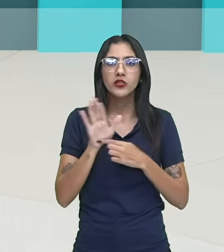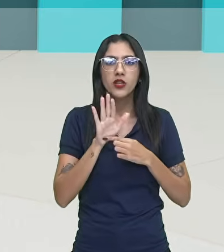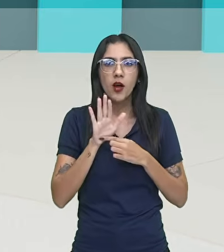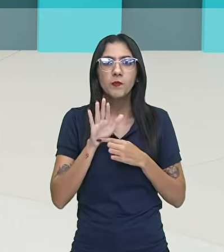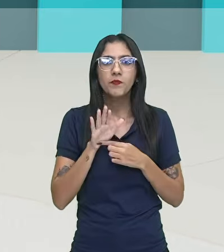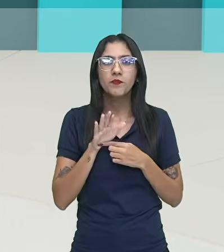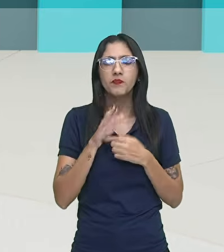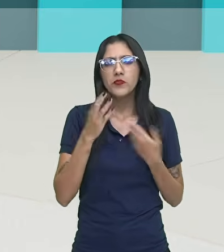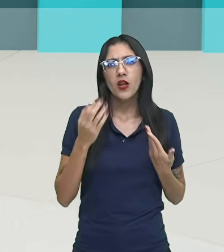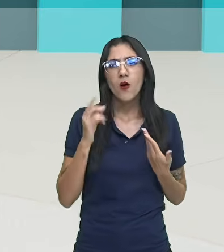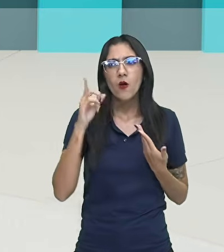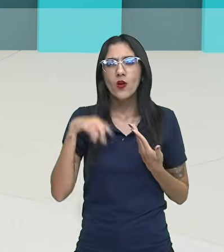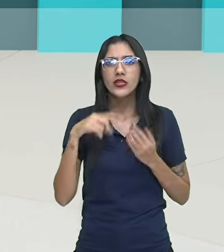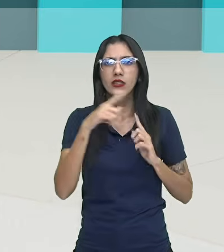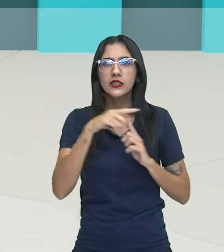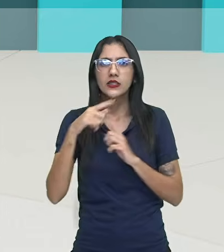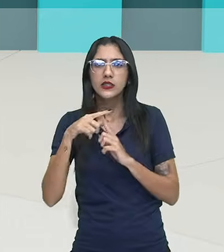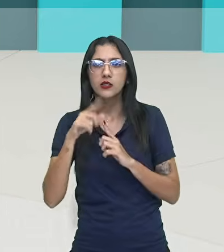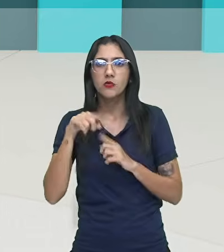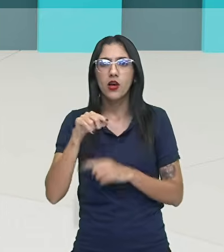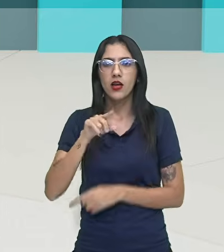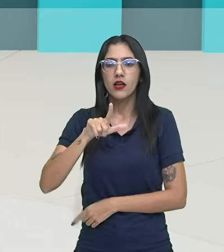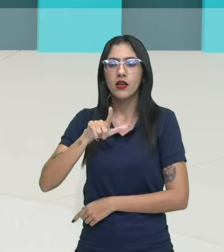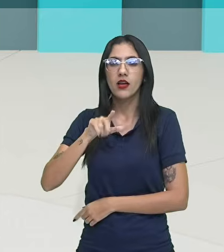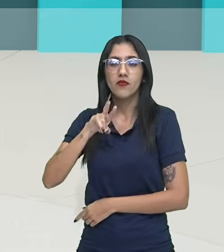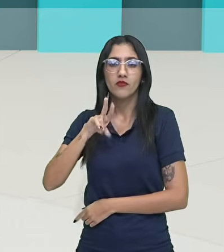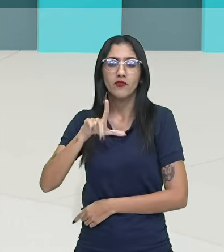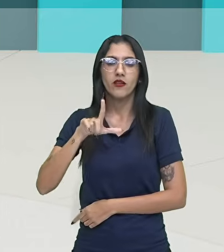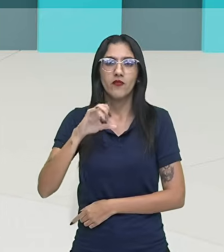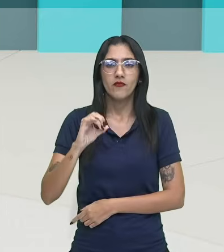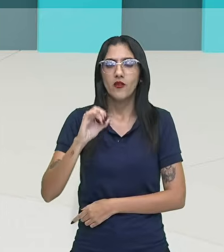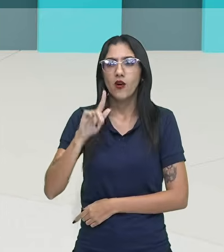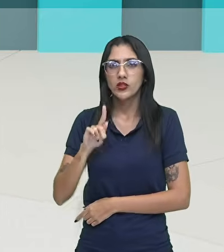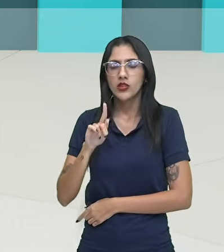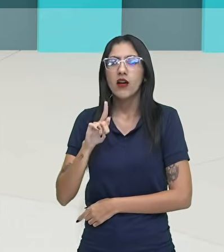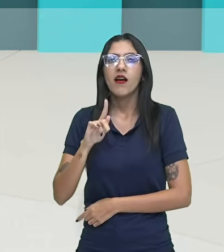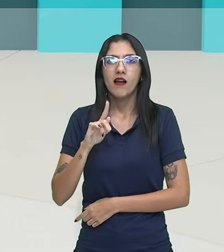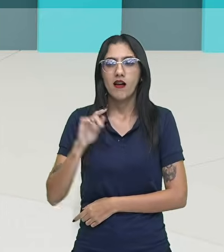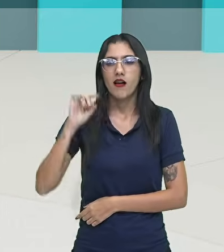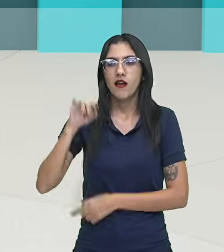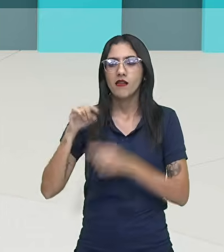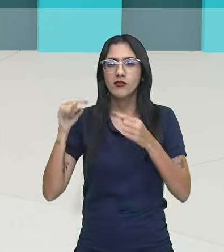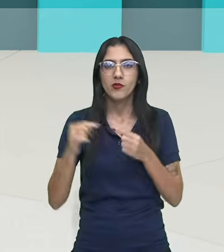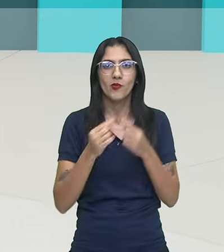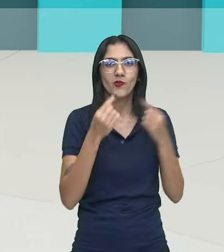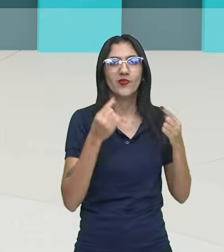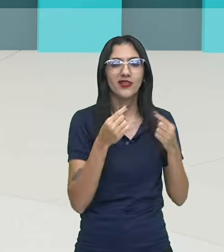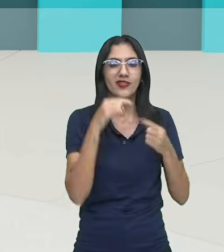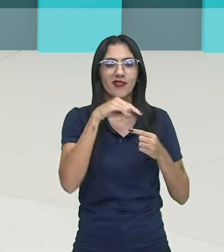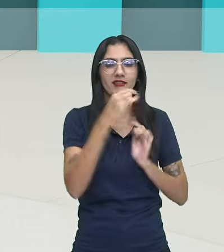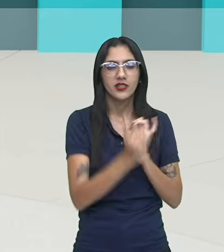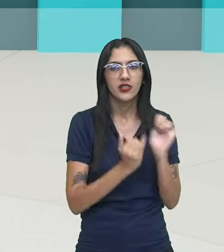eu vou chamar esse texto de vlog. Opa, o vlog se encaixa dentro do digital.